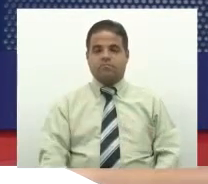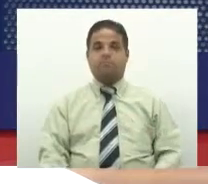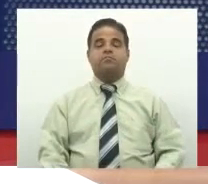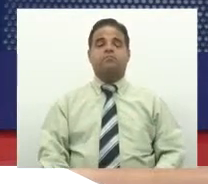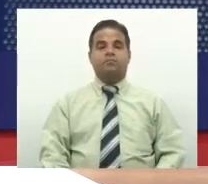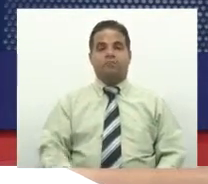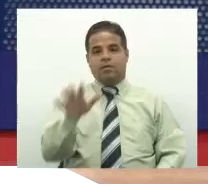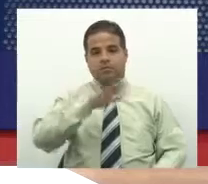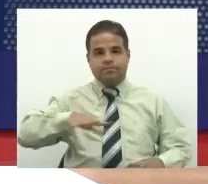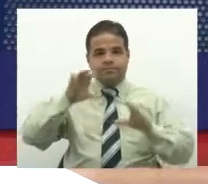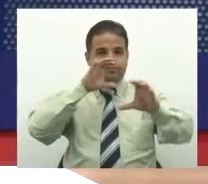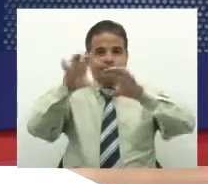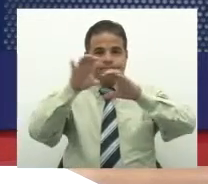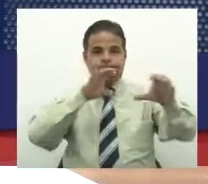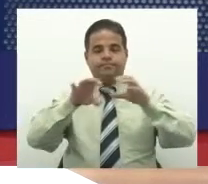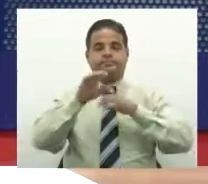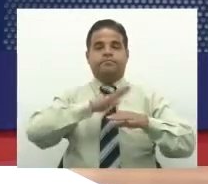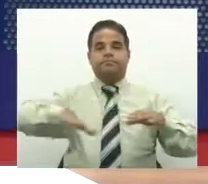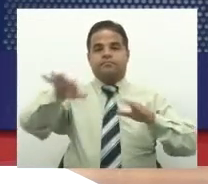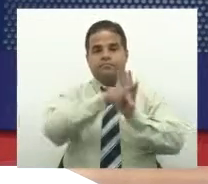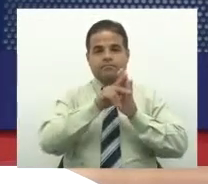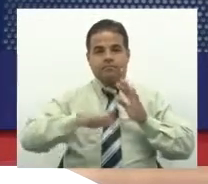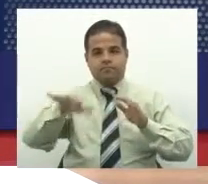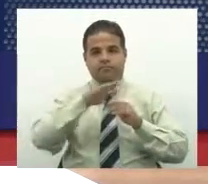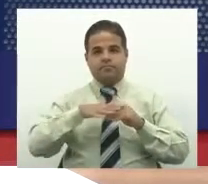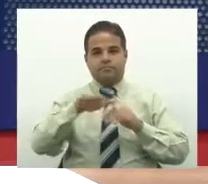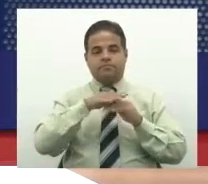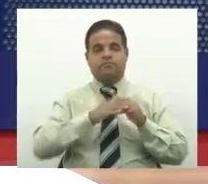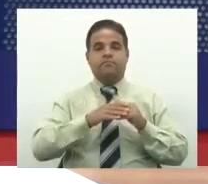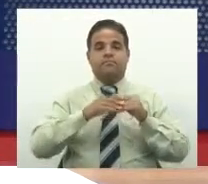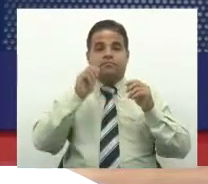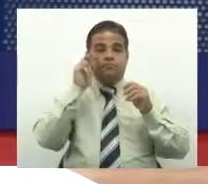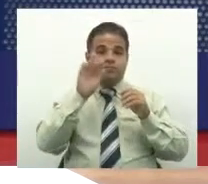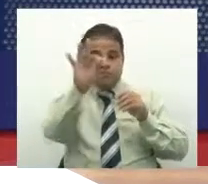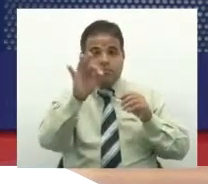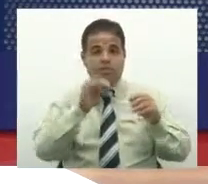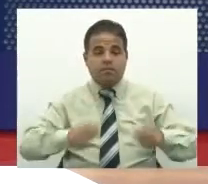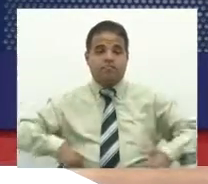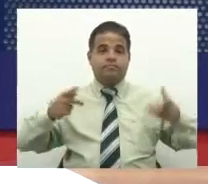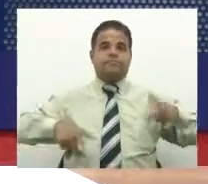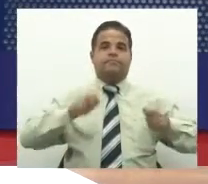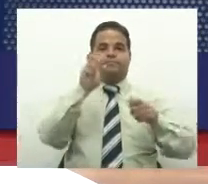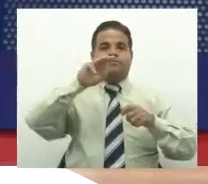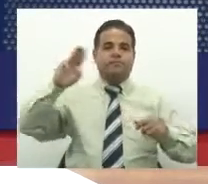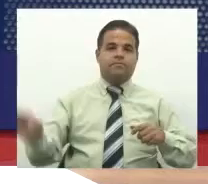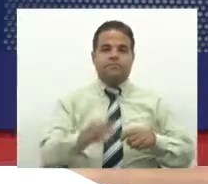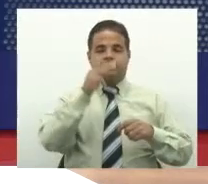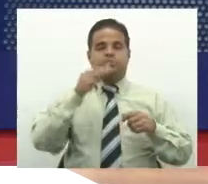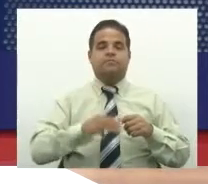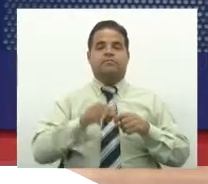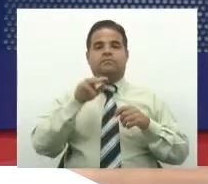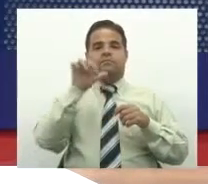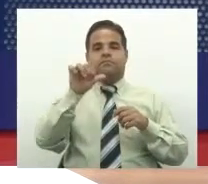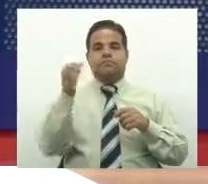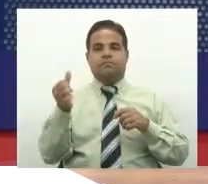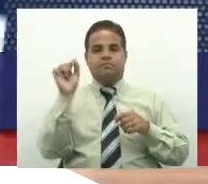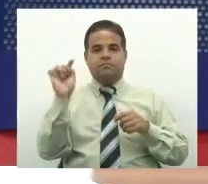Com os órgãos de comunicação, mídias próprias e campanhas diversas, a previsão de gasto é de R$